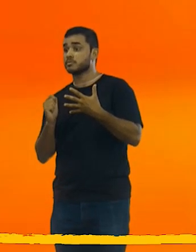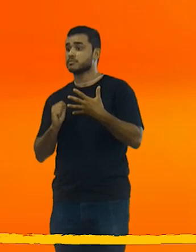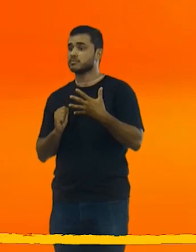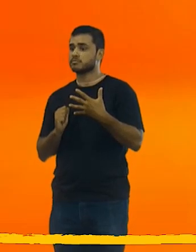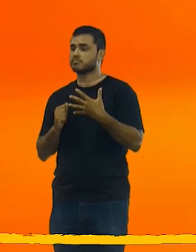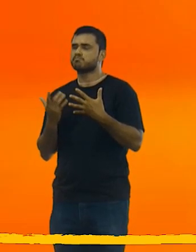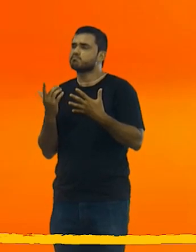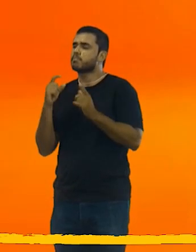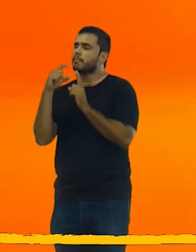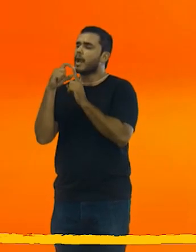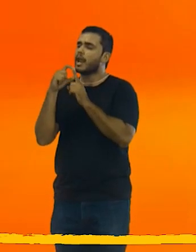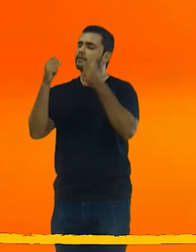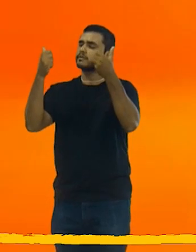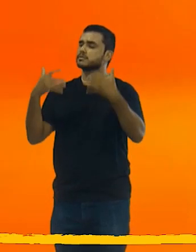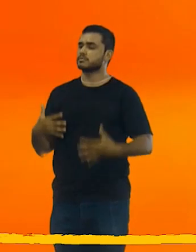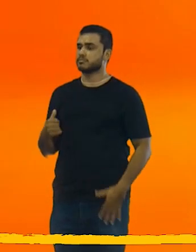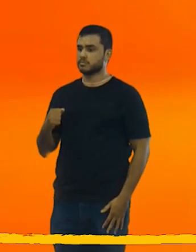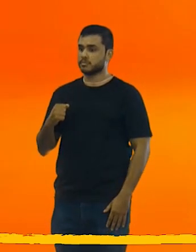Dinamismo.